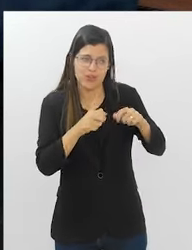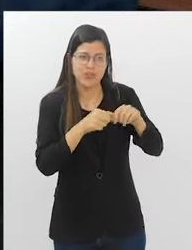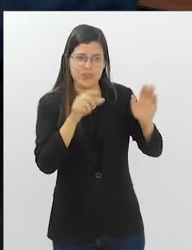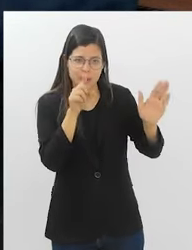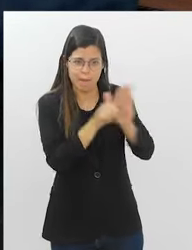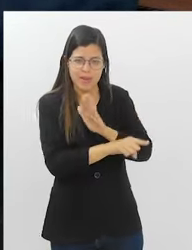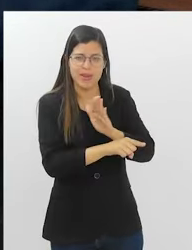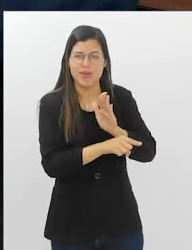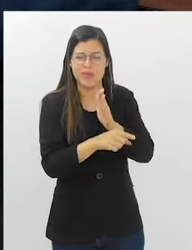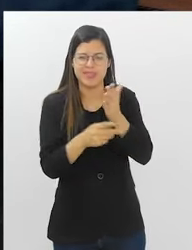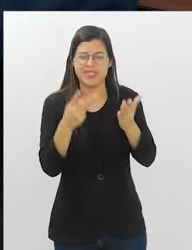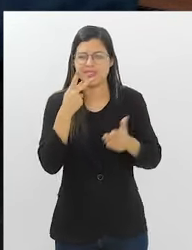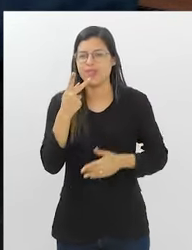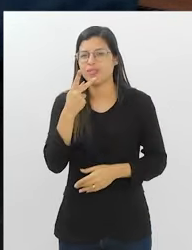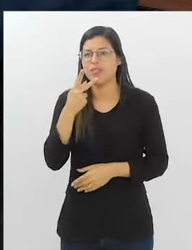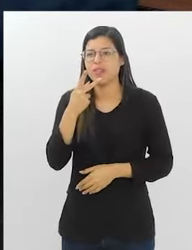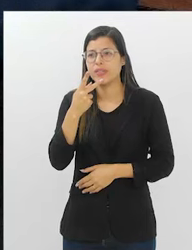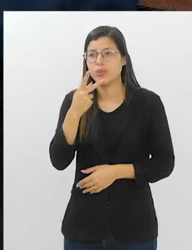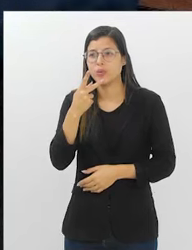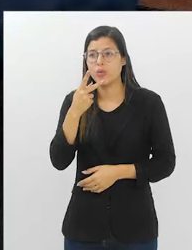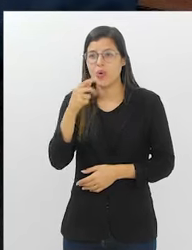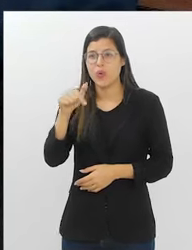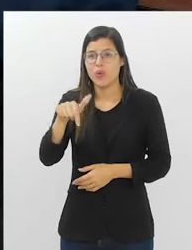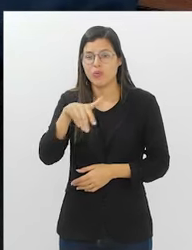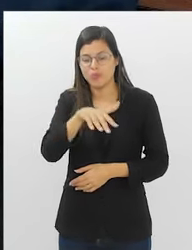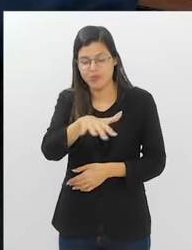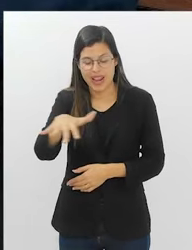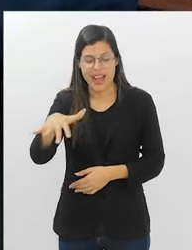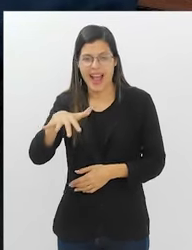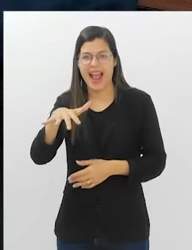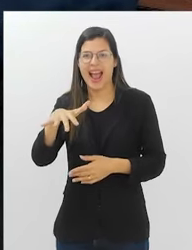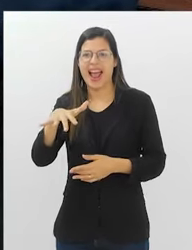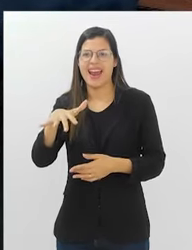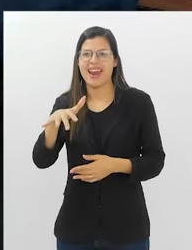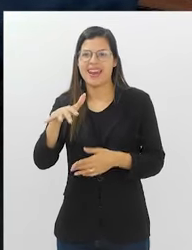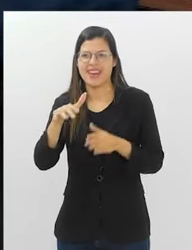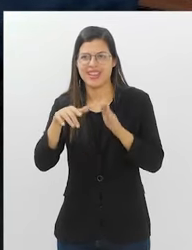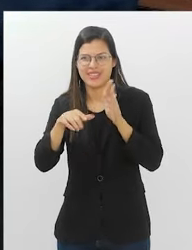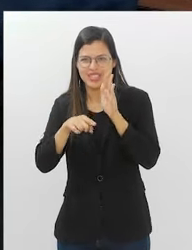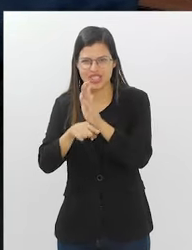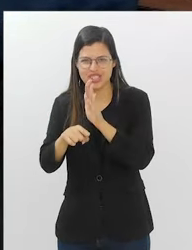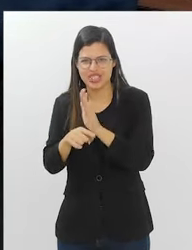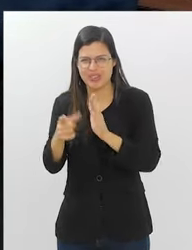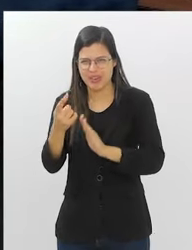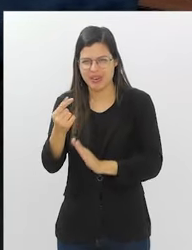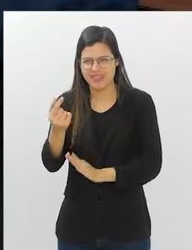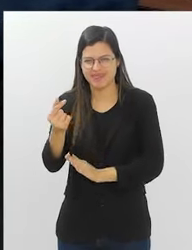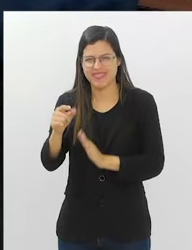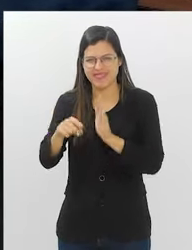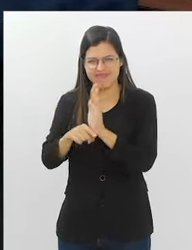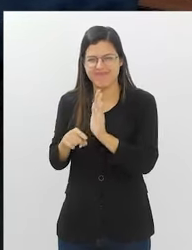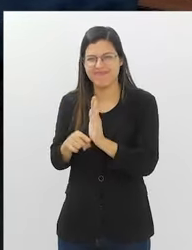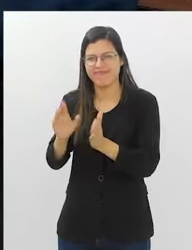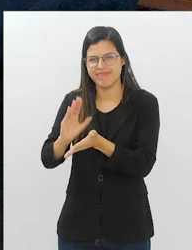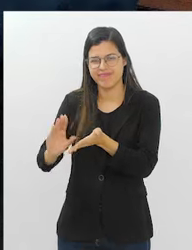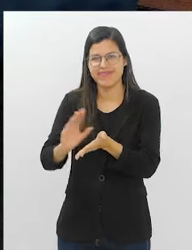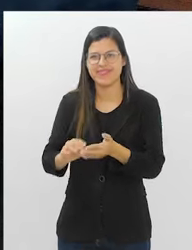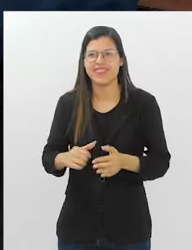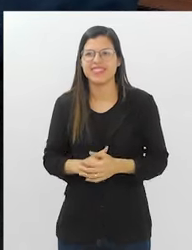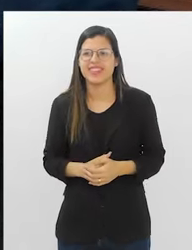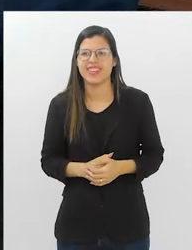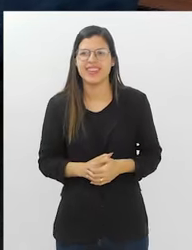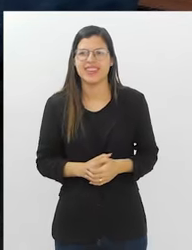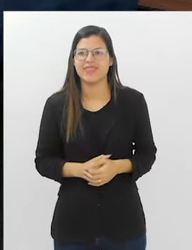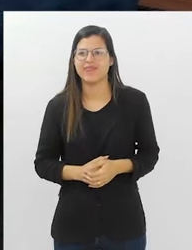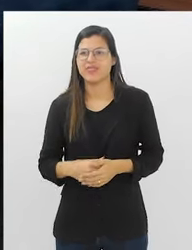essa pergunta quando você me disse. Fui para o setor de pensão, eu falei, ah, meu Deus. Eu tenho um caso